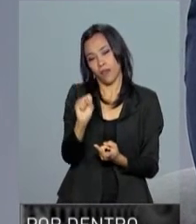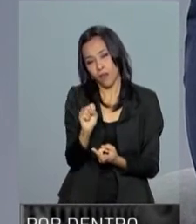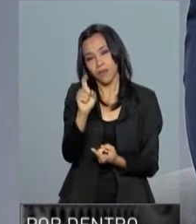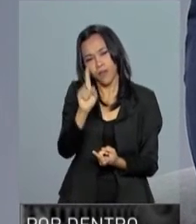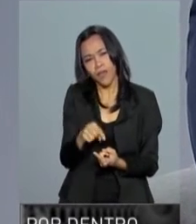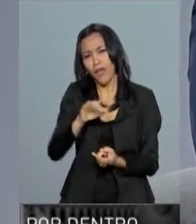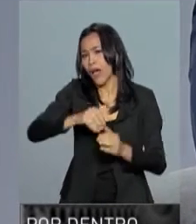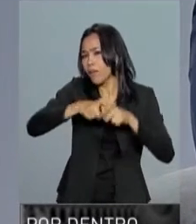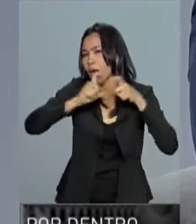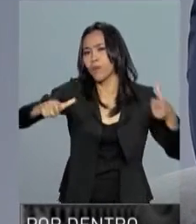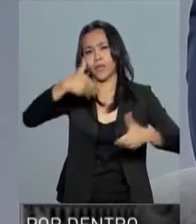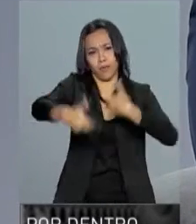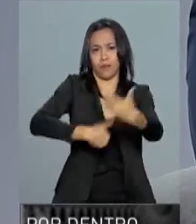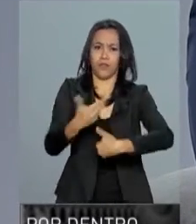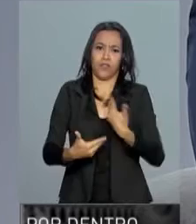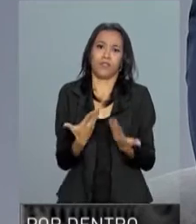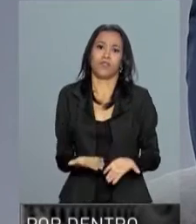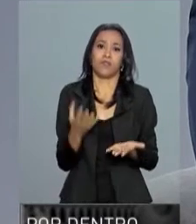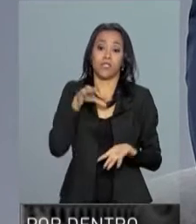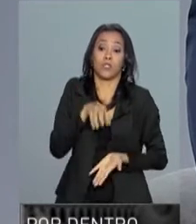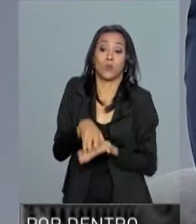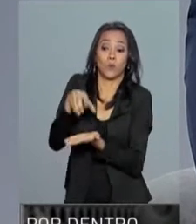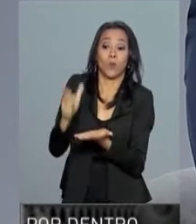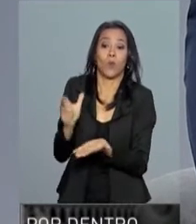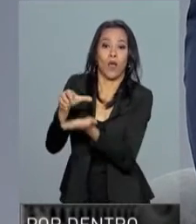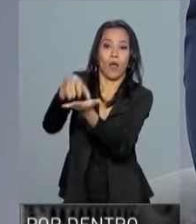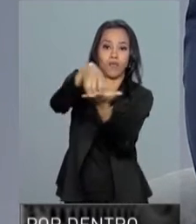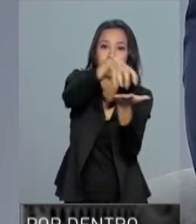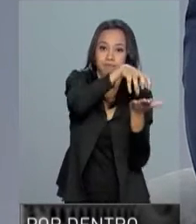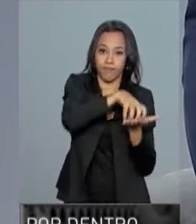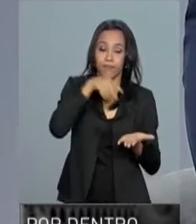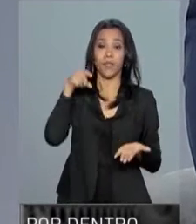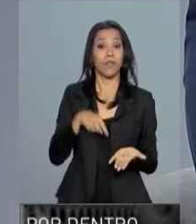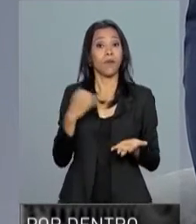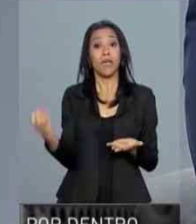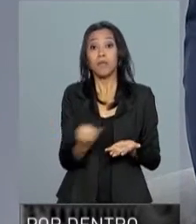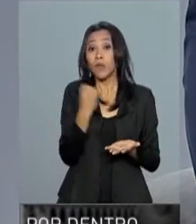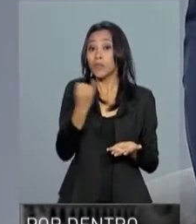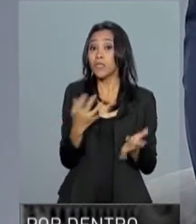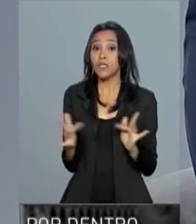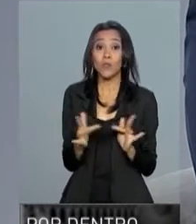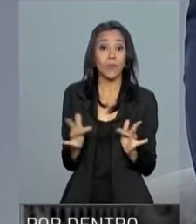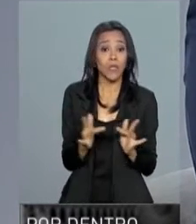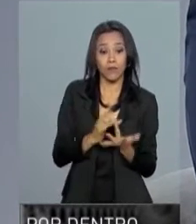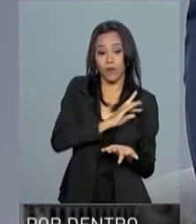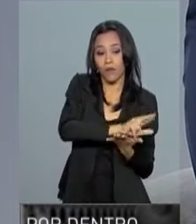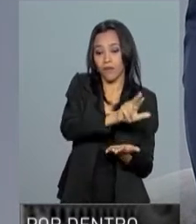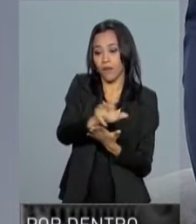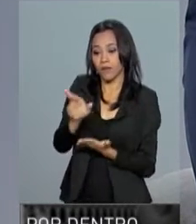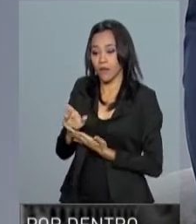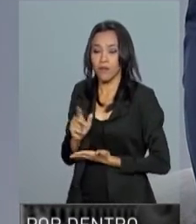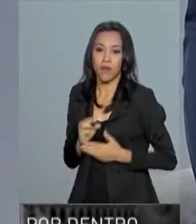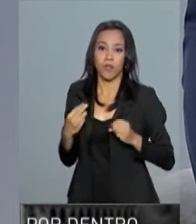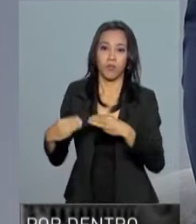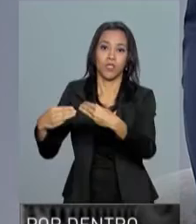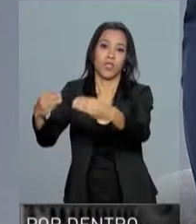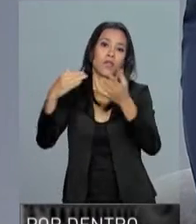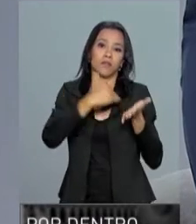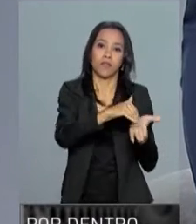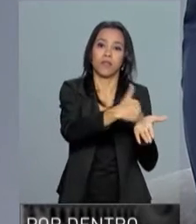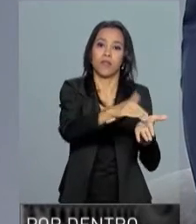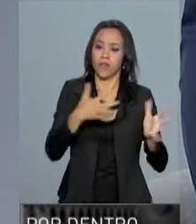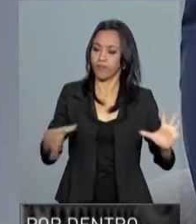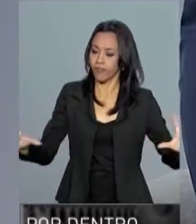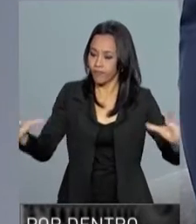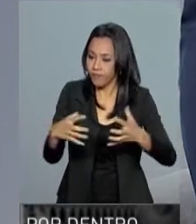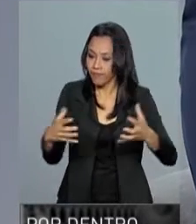atendida em fim da transversalidade ela é o papel Diário da nossa secretaria para que a política ela seja